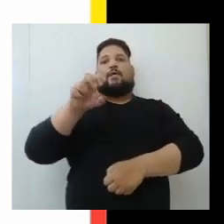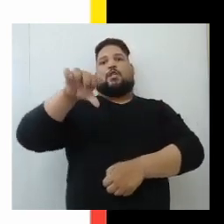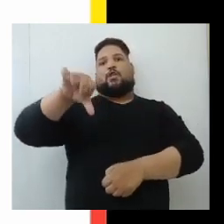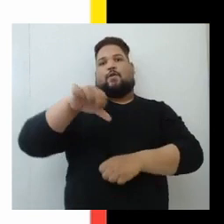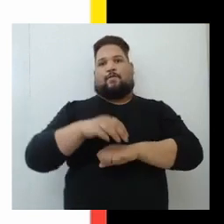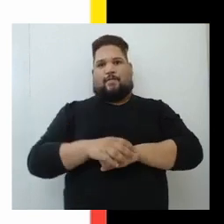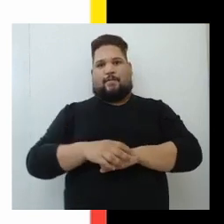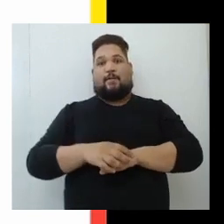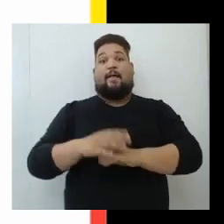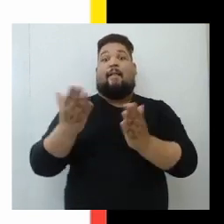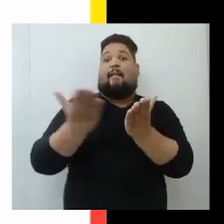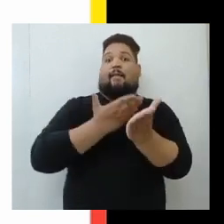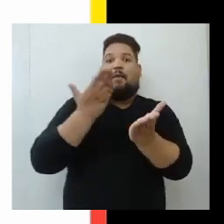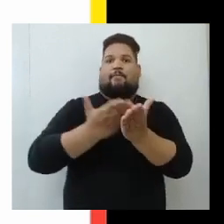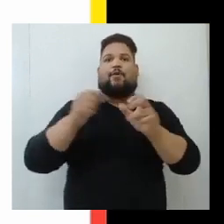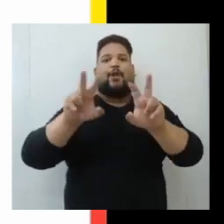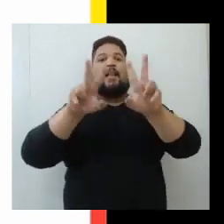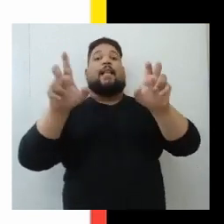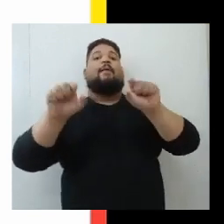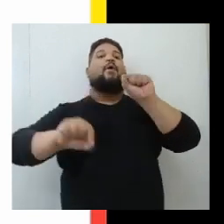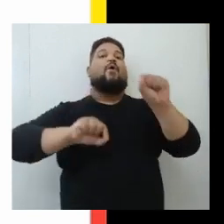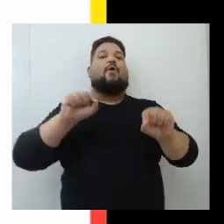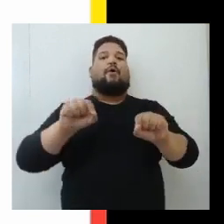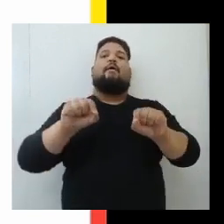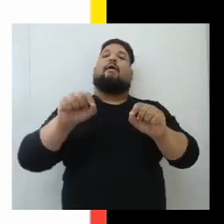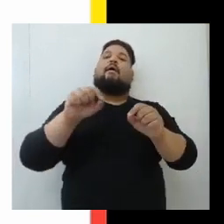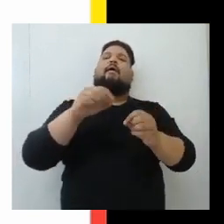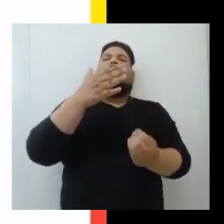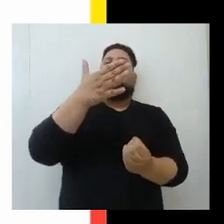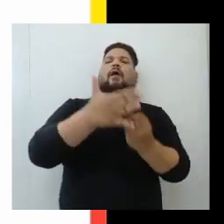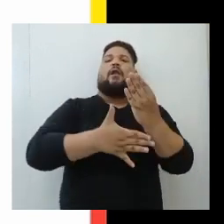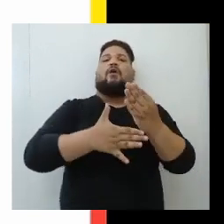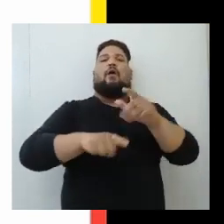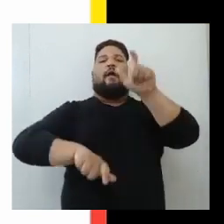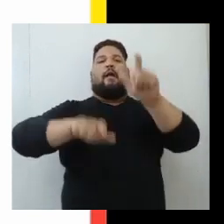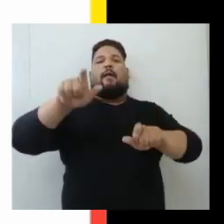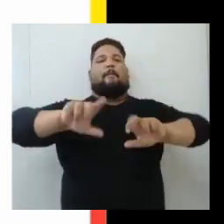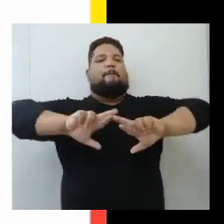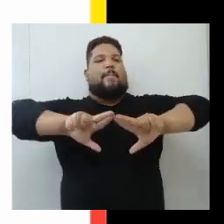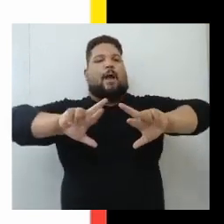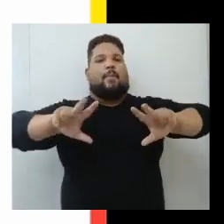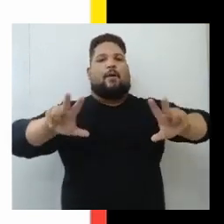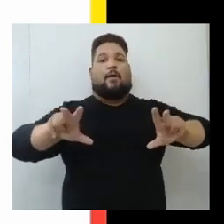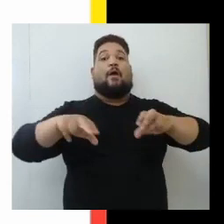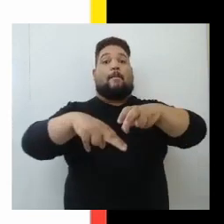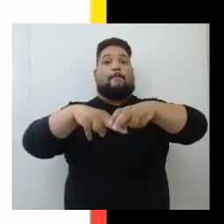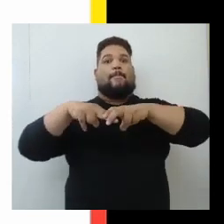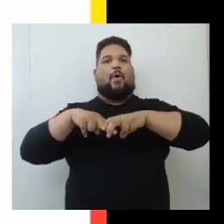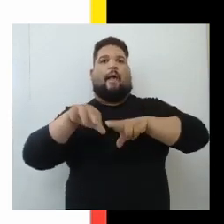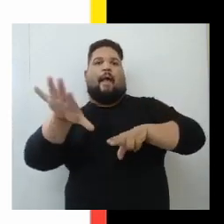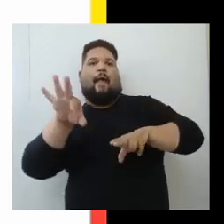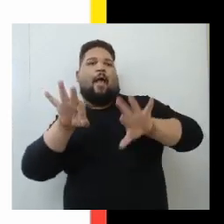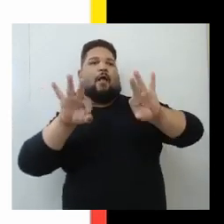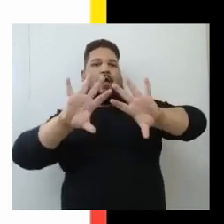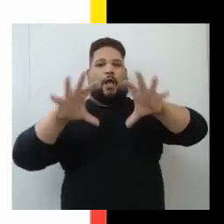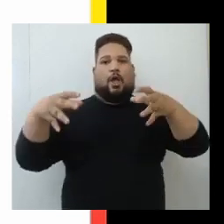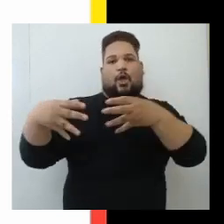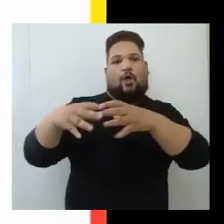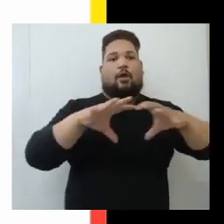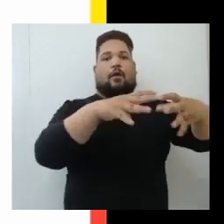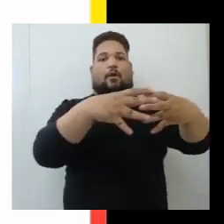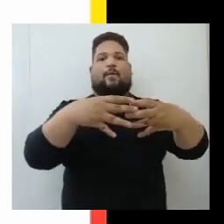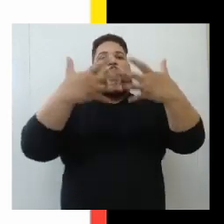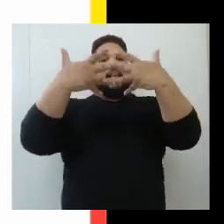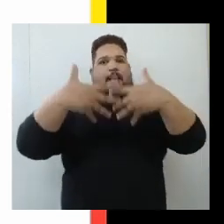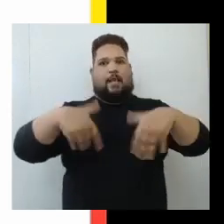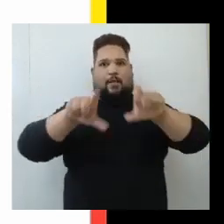1859. Essa obra foi intitulada de A Origem das Espécies por Meio da Seleção Natural. Memorize